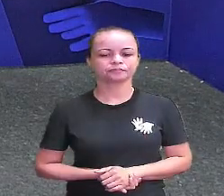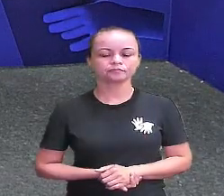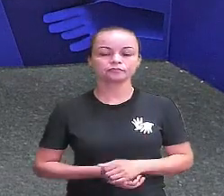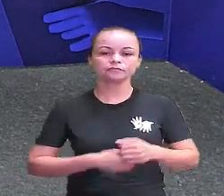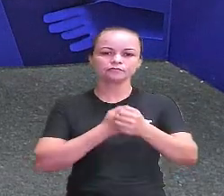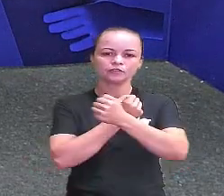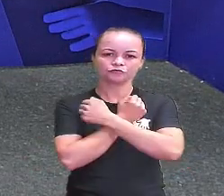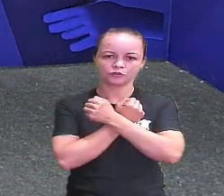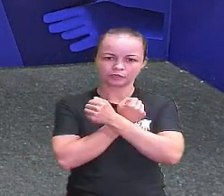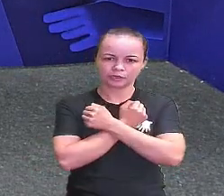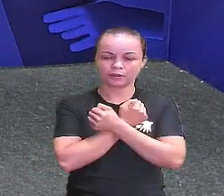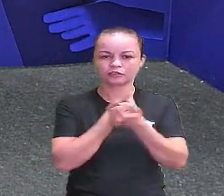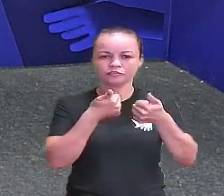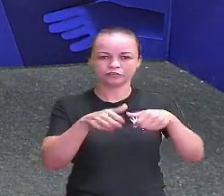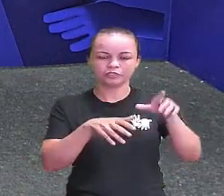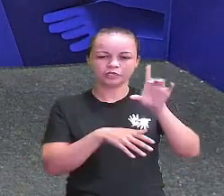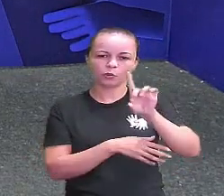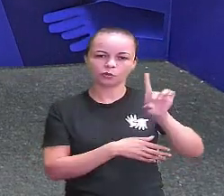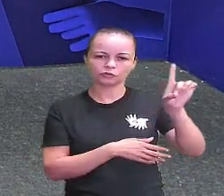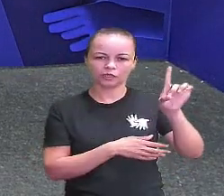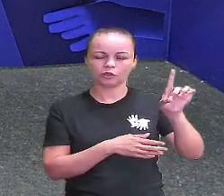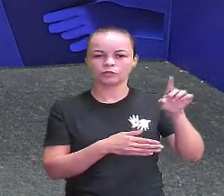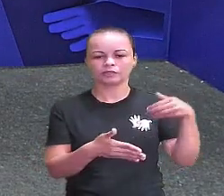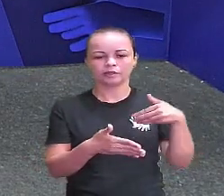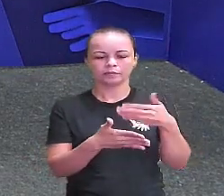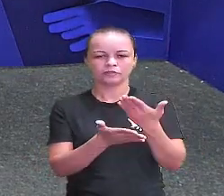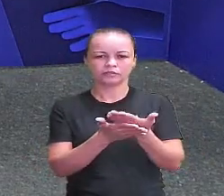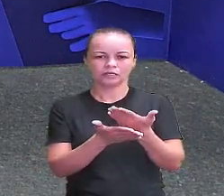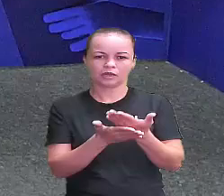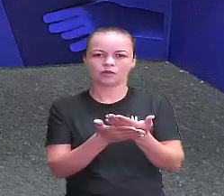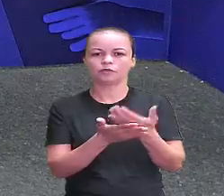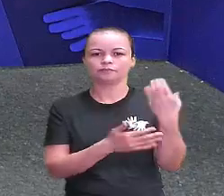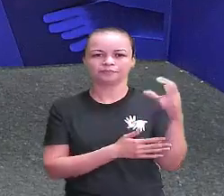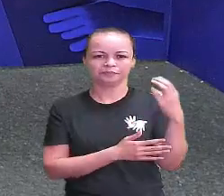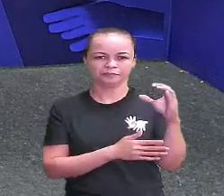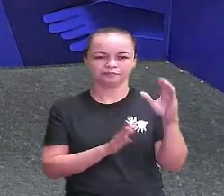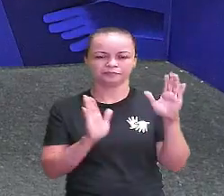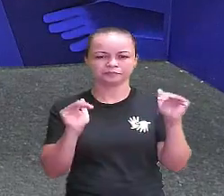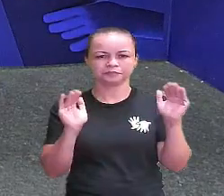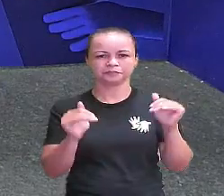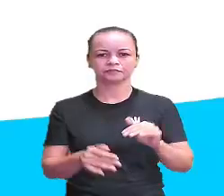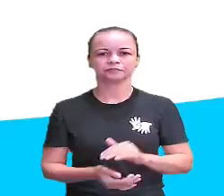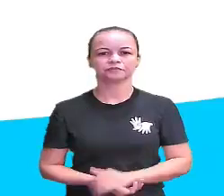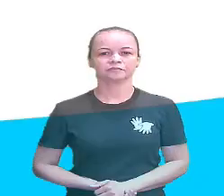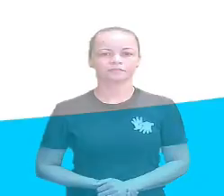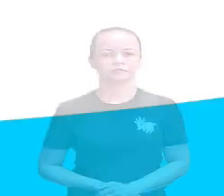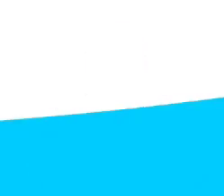forte abraço, fiquem com Deus e até a nossa próxima aula de ciências. Tchau, tchau!